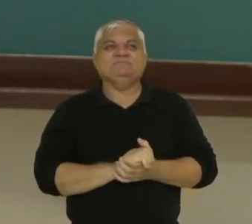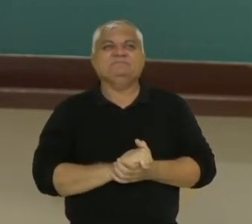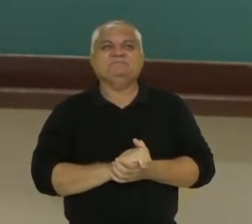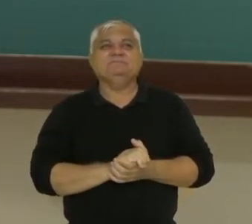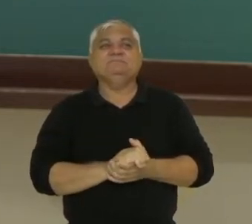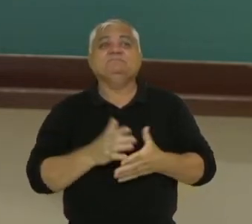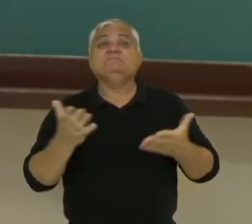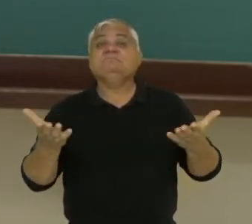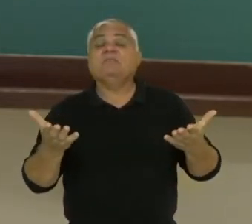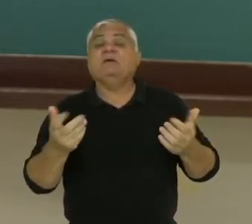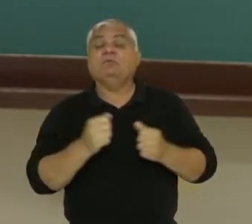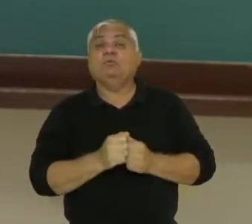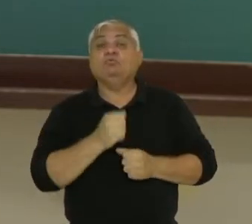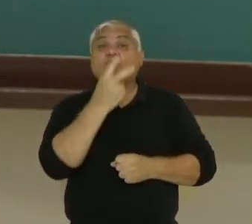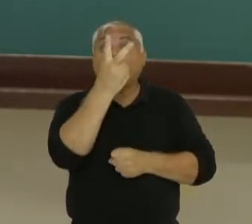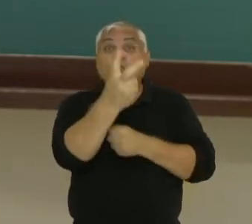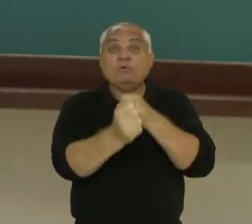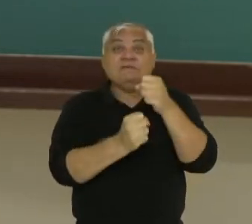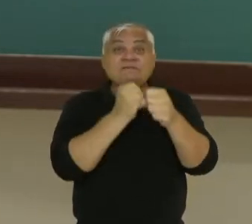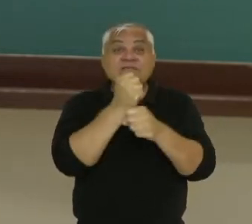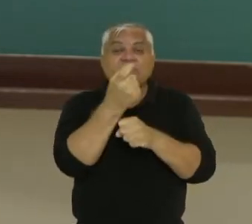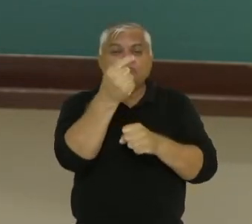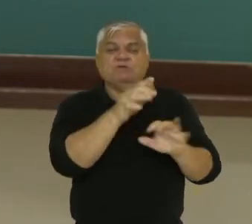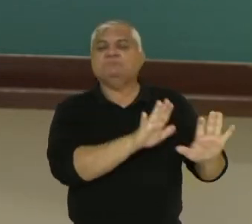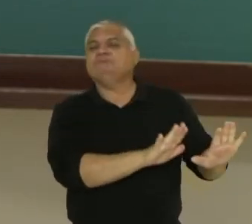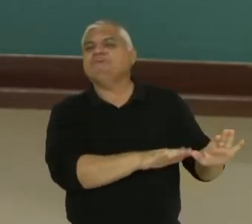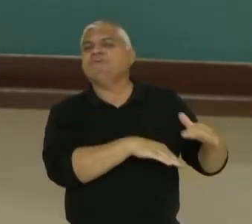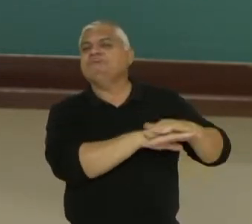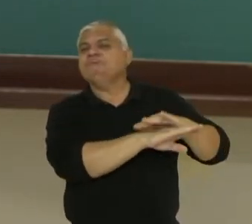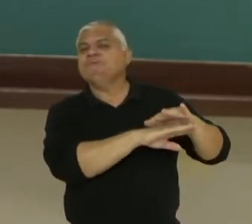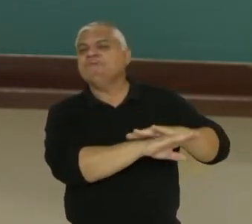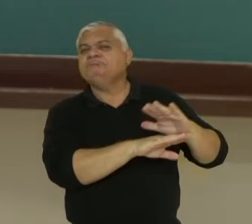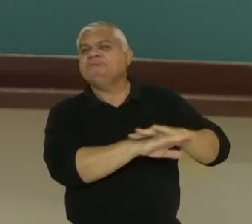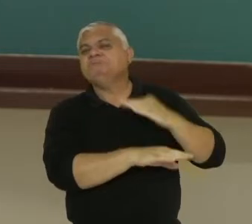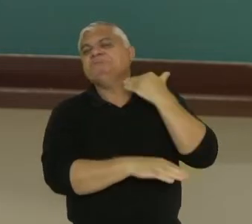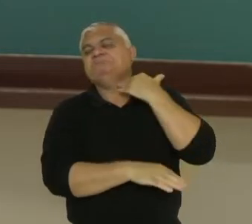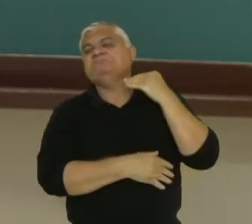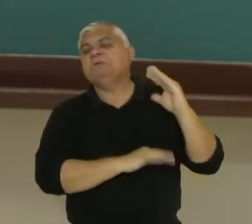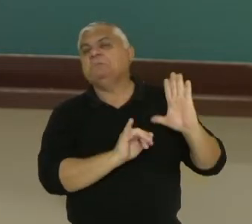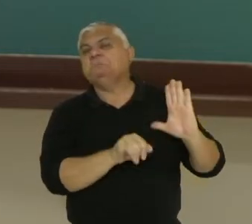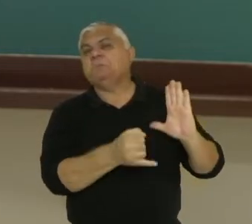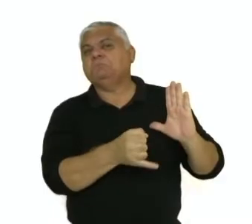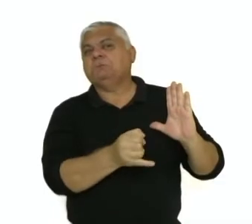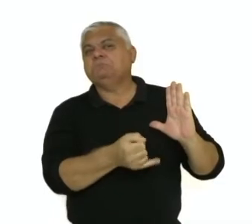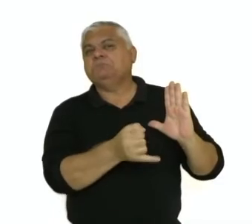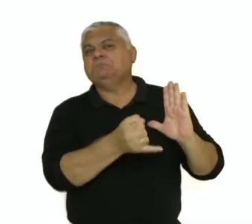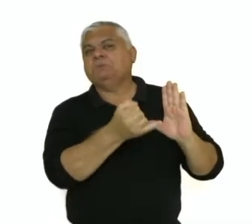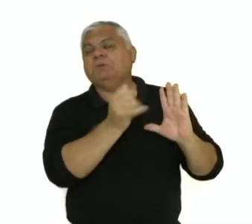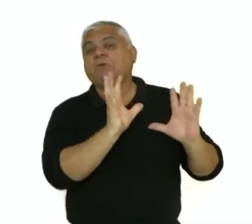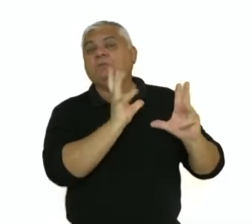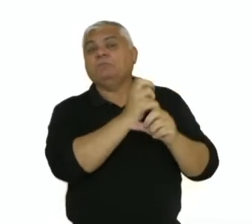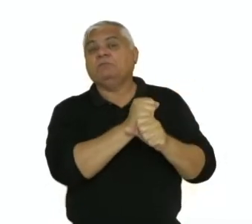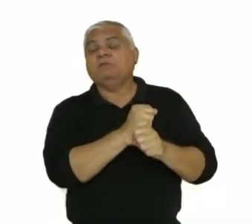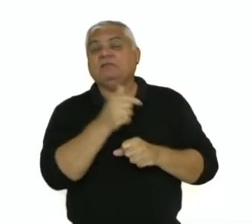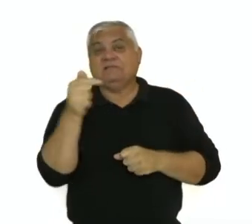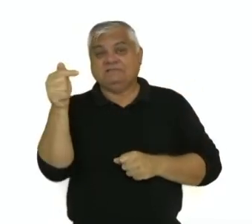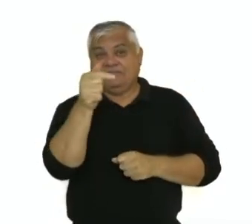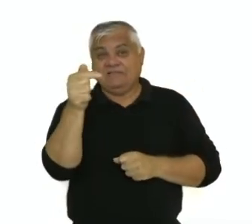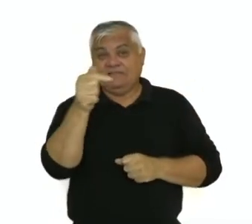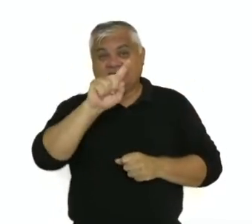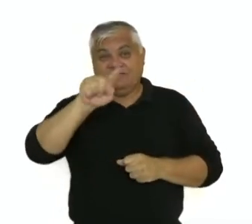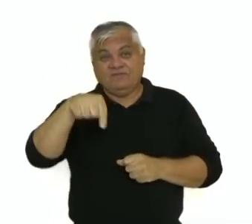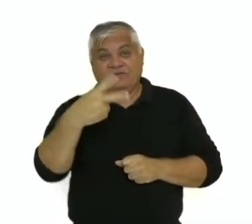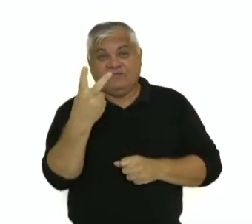investimento ocorreu durante 2 anos. 2 anos. E o rendimento, somando os 2 anos, foi de R$